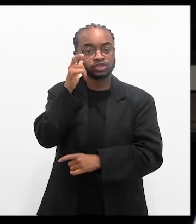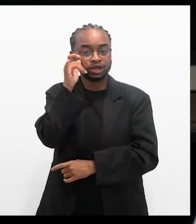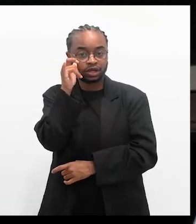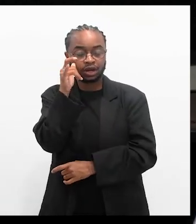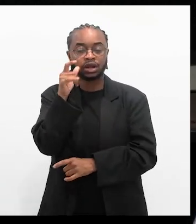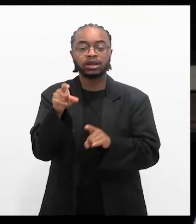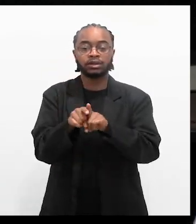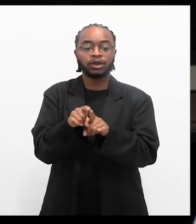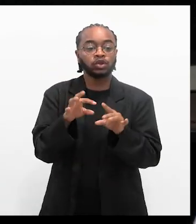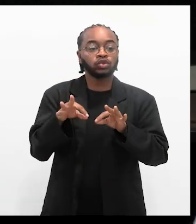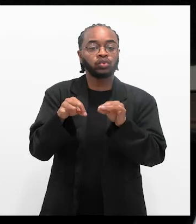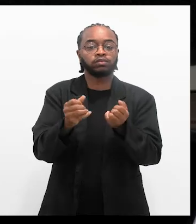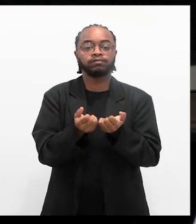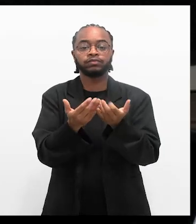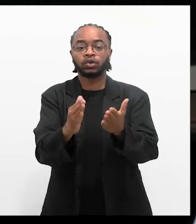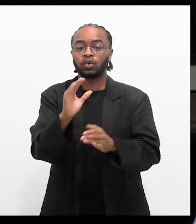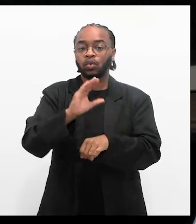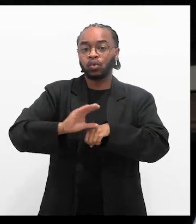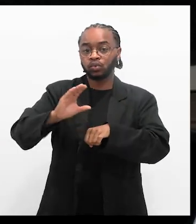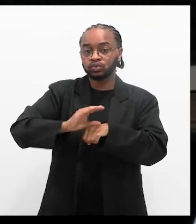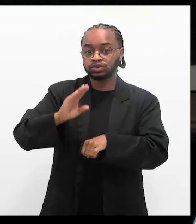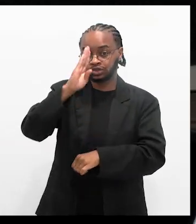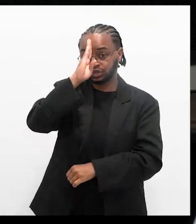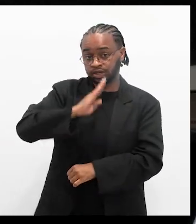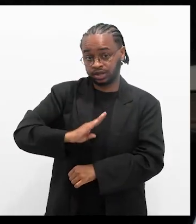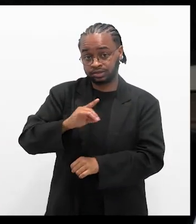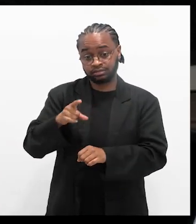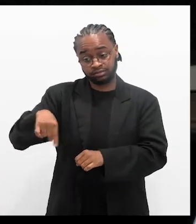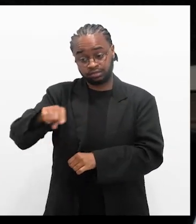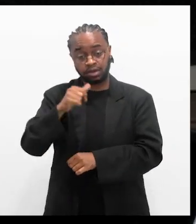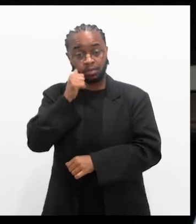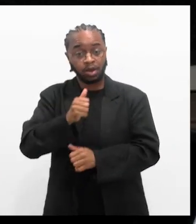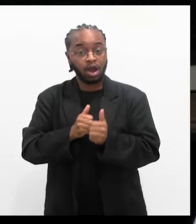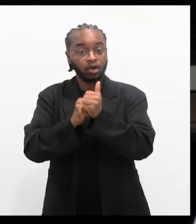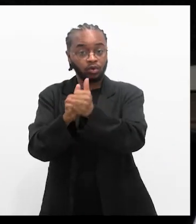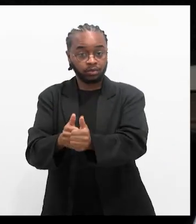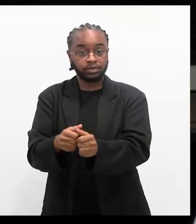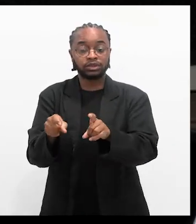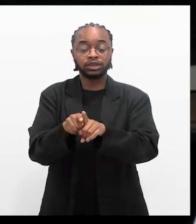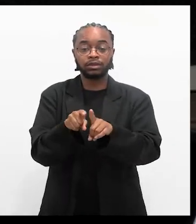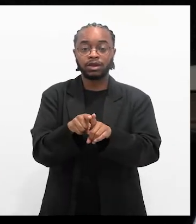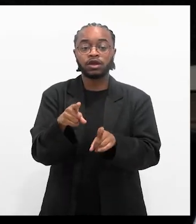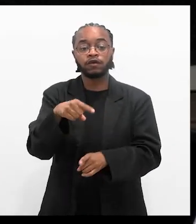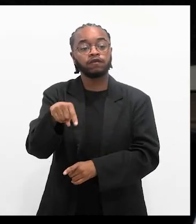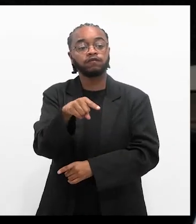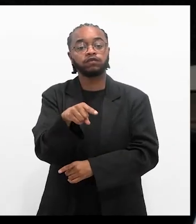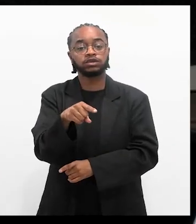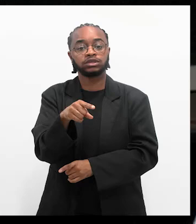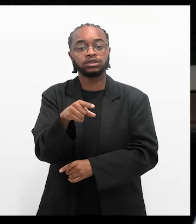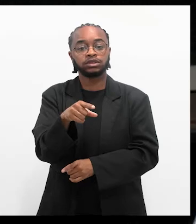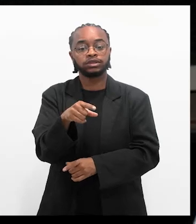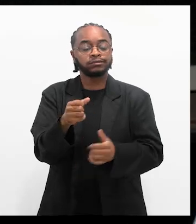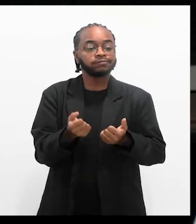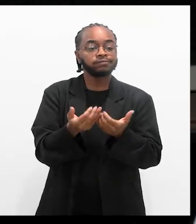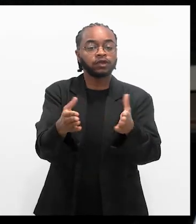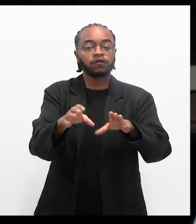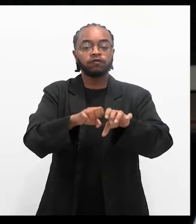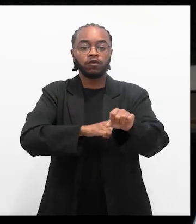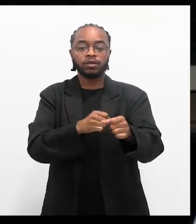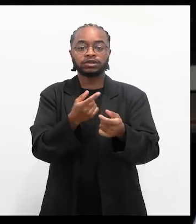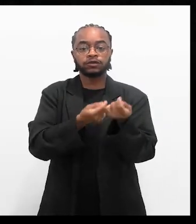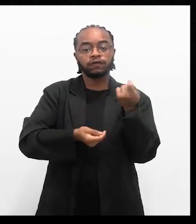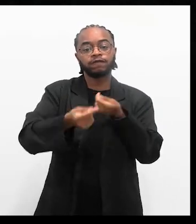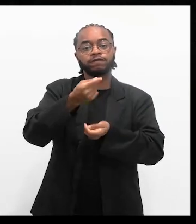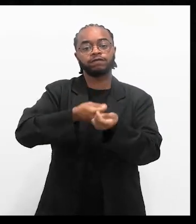Eles dão curso gratuito de formação e elas vão acompanhando até você dar formação financeira.